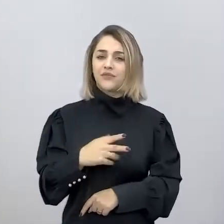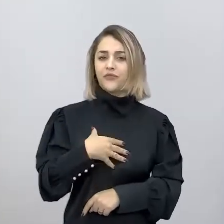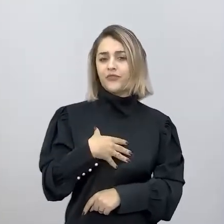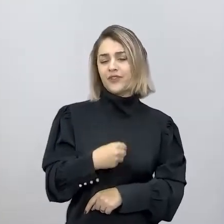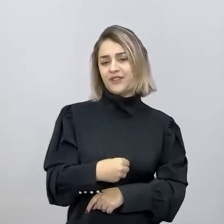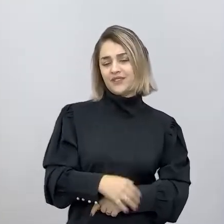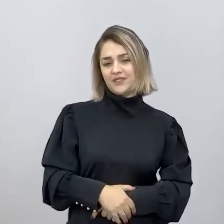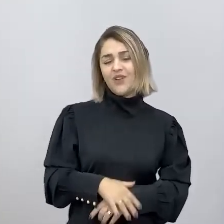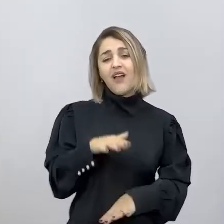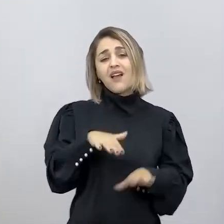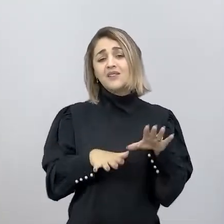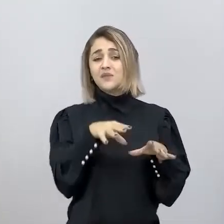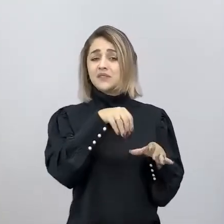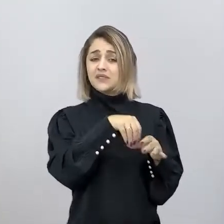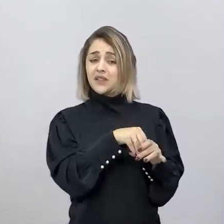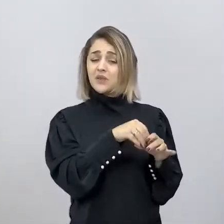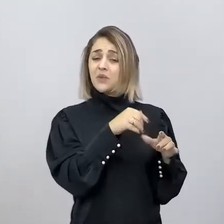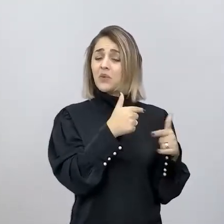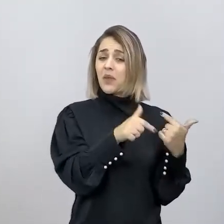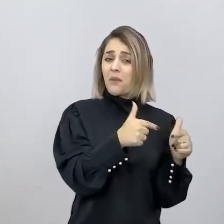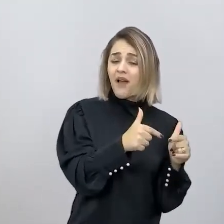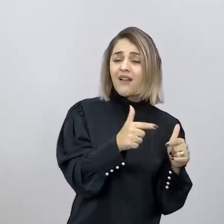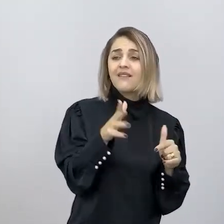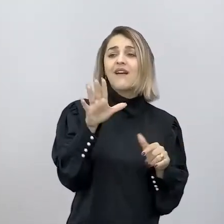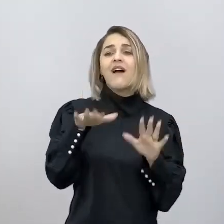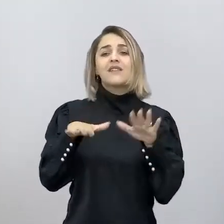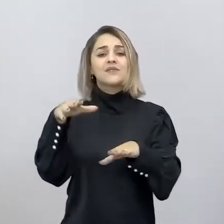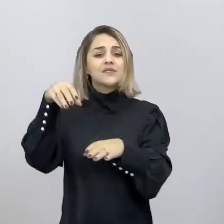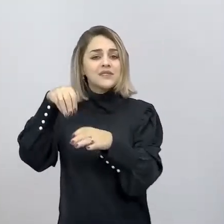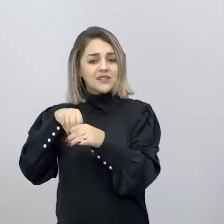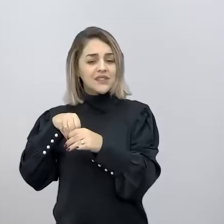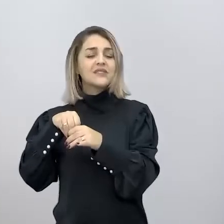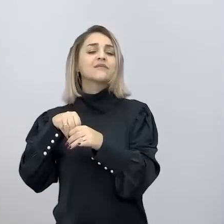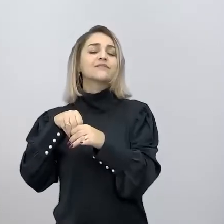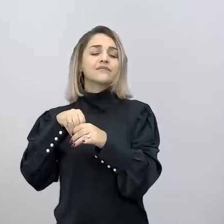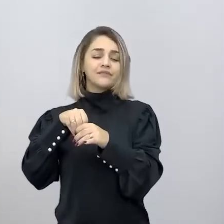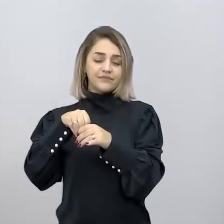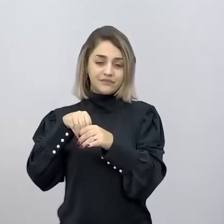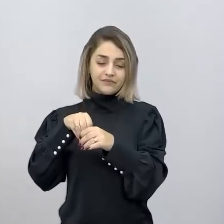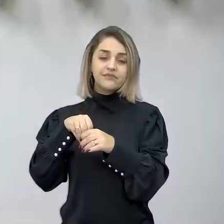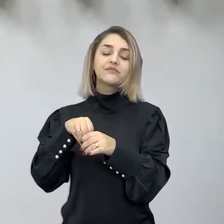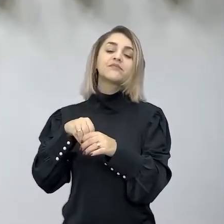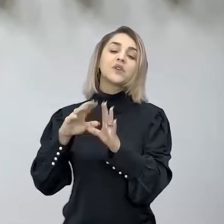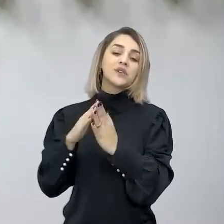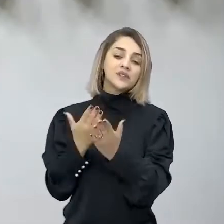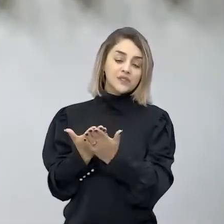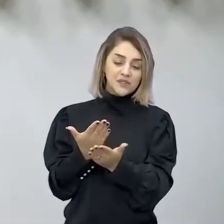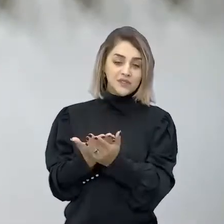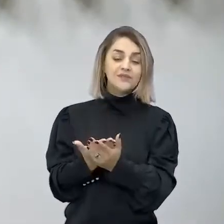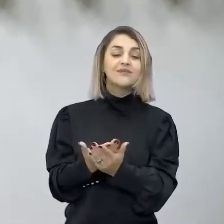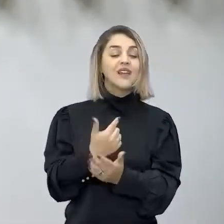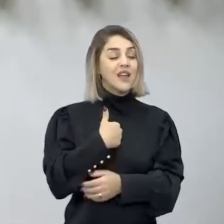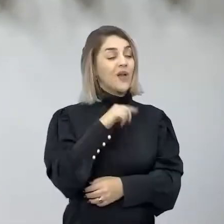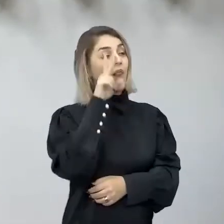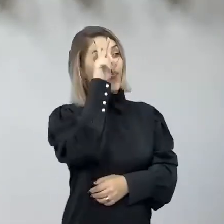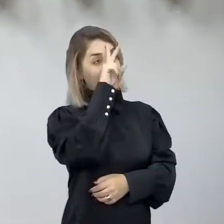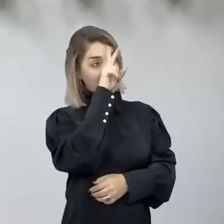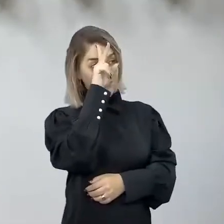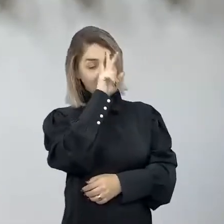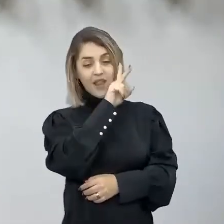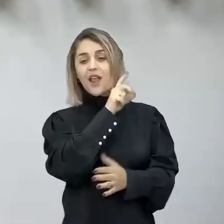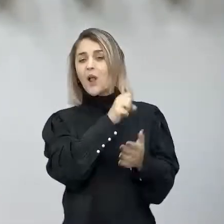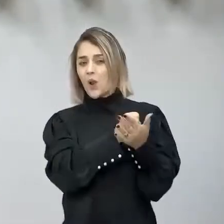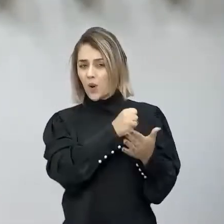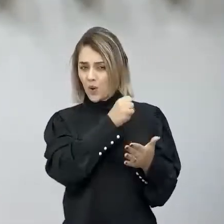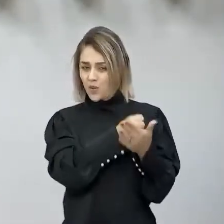vezes numa creche, às vezes, sei lá, possibilitando cuidado para essas pessoas. Mauro, lembrei de outro manifesto aqui que há no